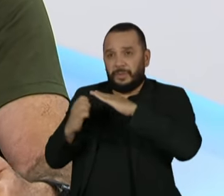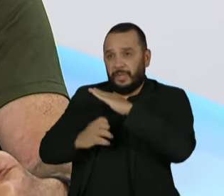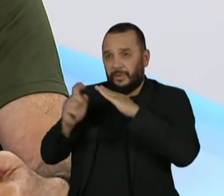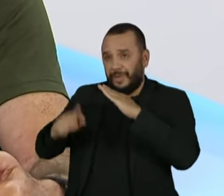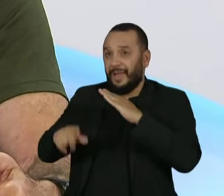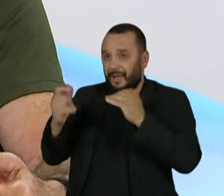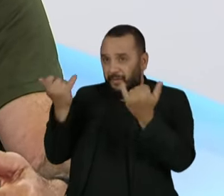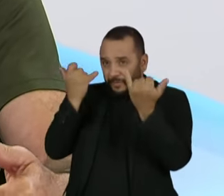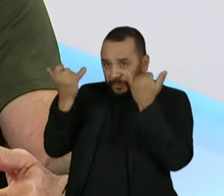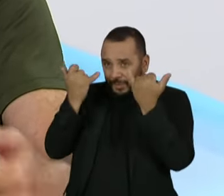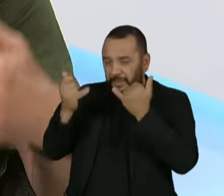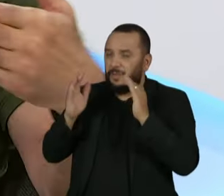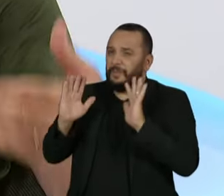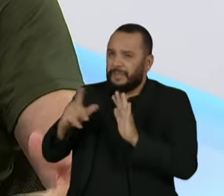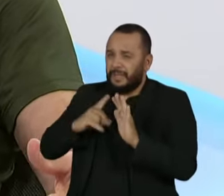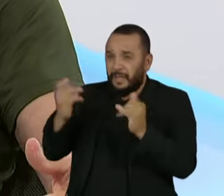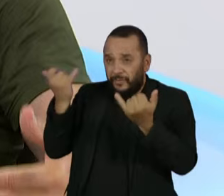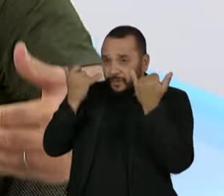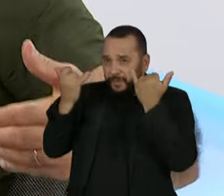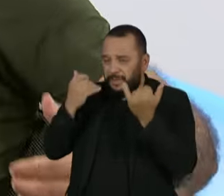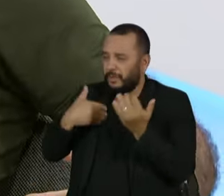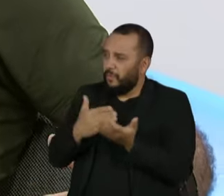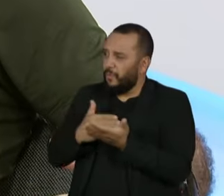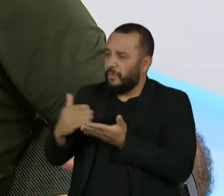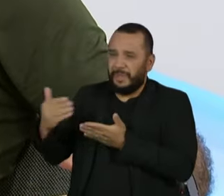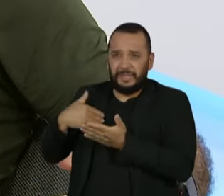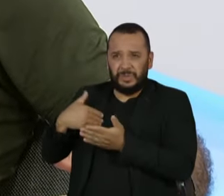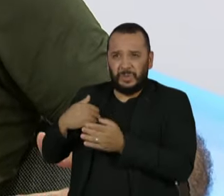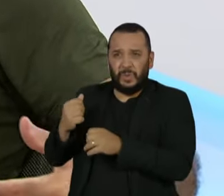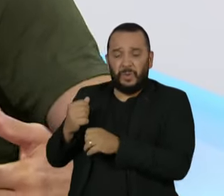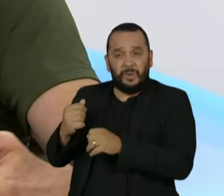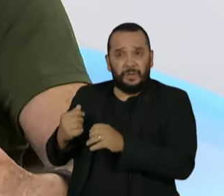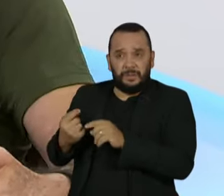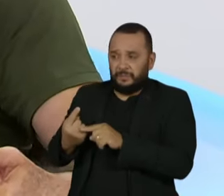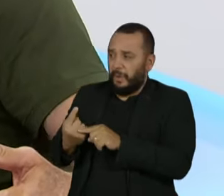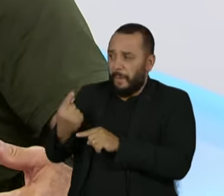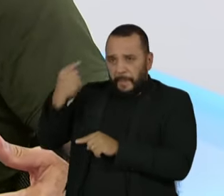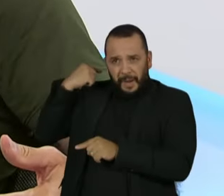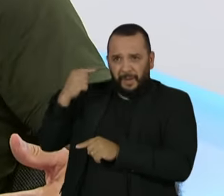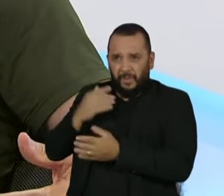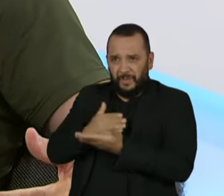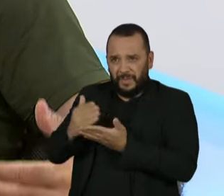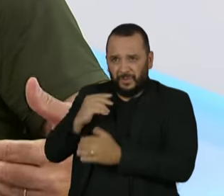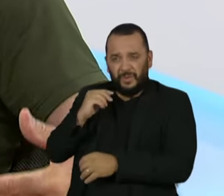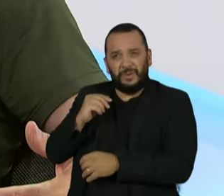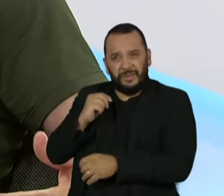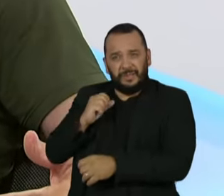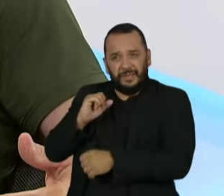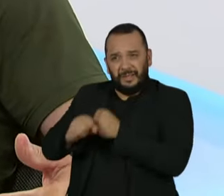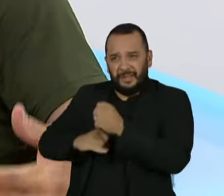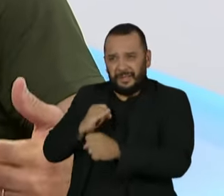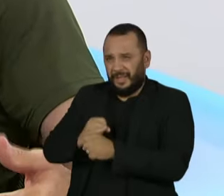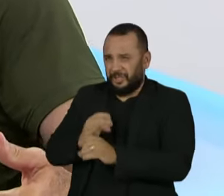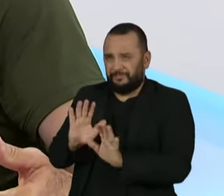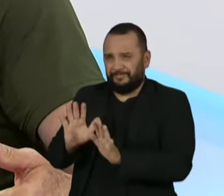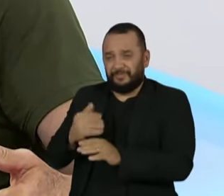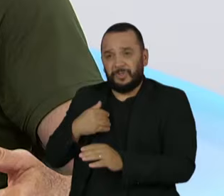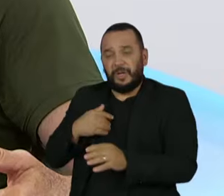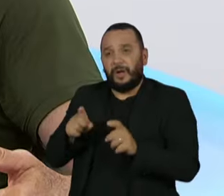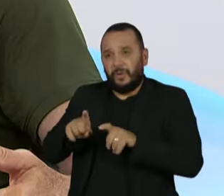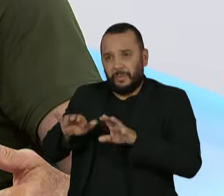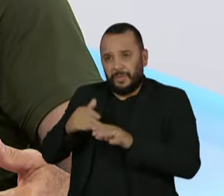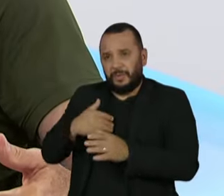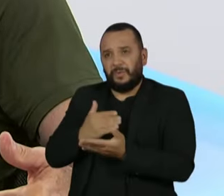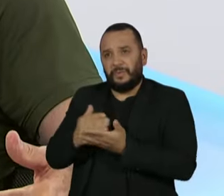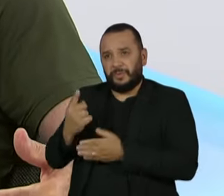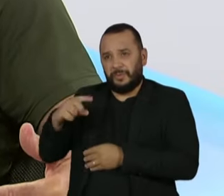vem se desenrolando a décadas não é uma coisa que começou ontem nem começou com a internet computação começa na década de 30 do ponto de vista